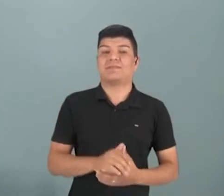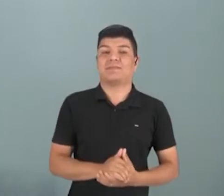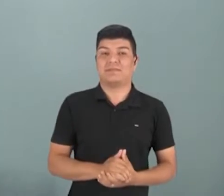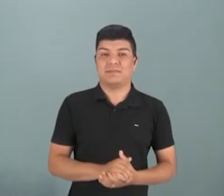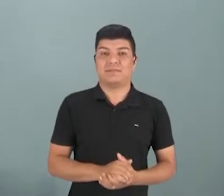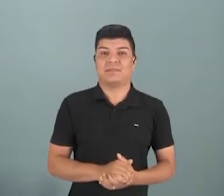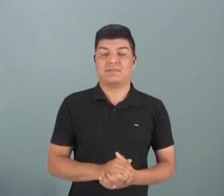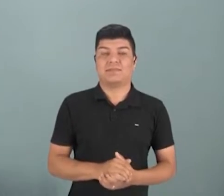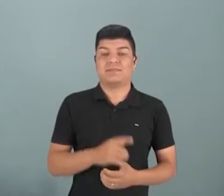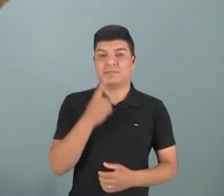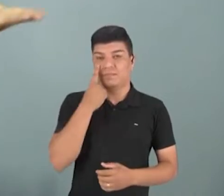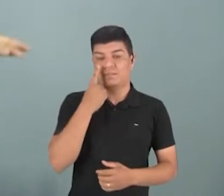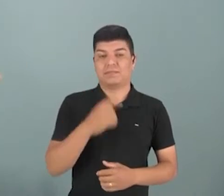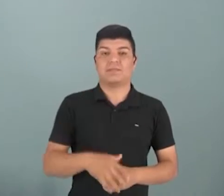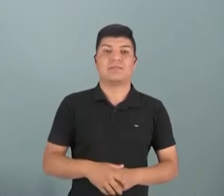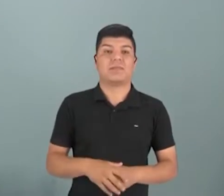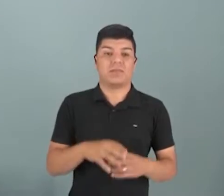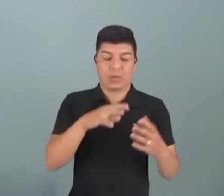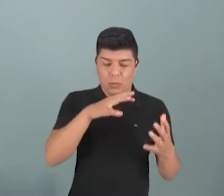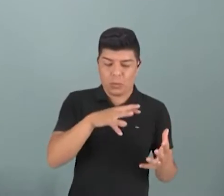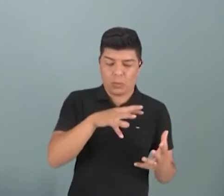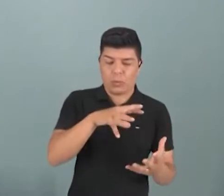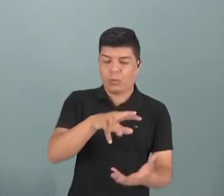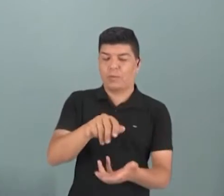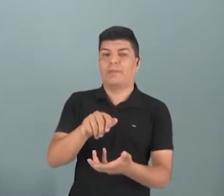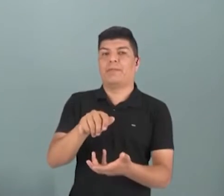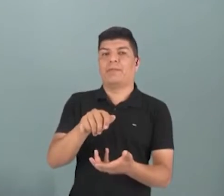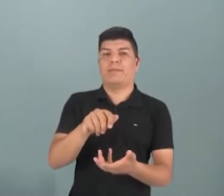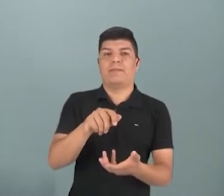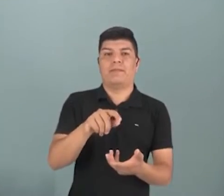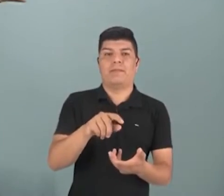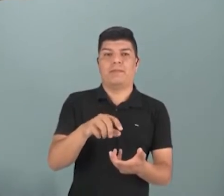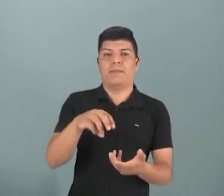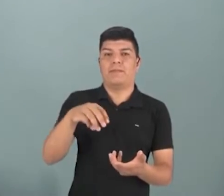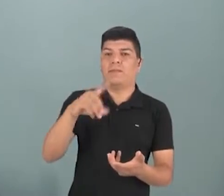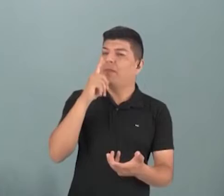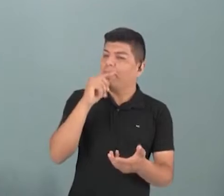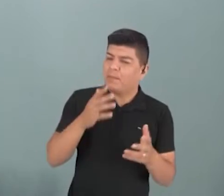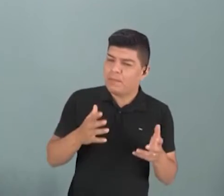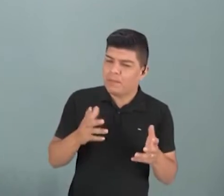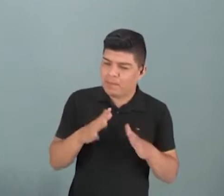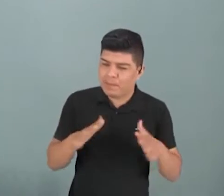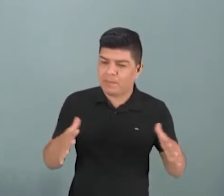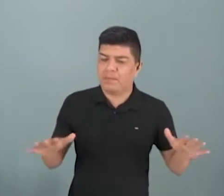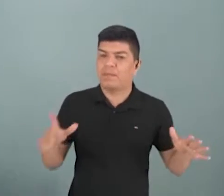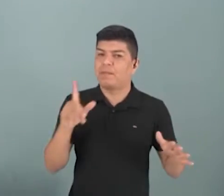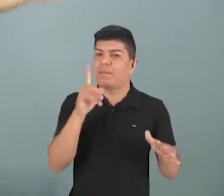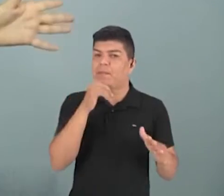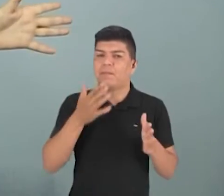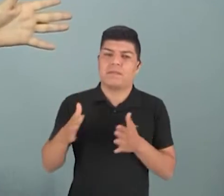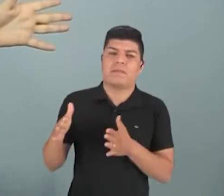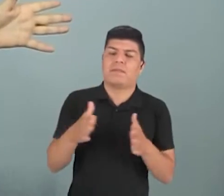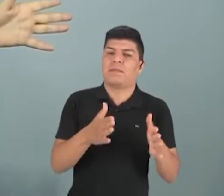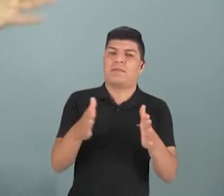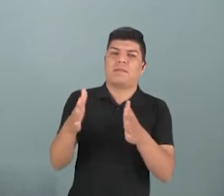ou nós vimos o mundo dela Mario